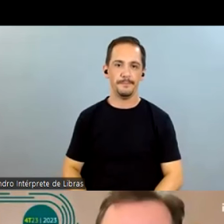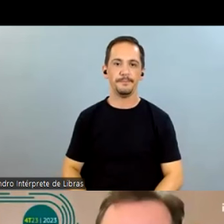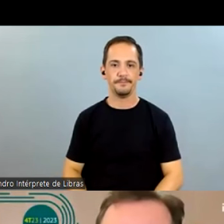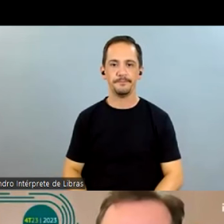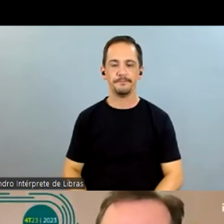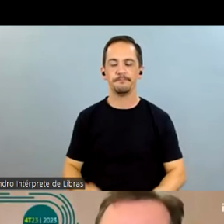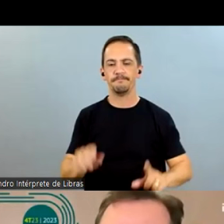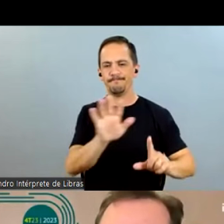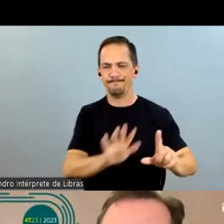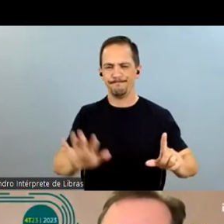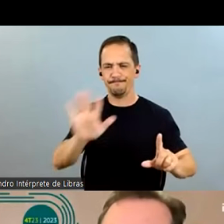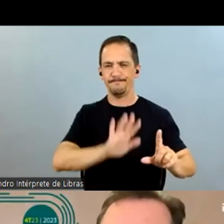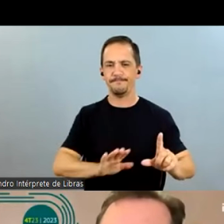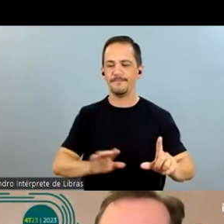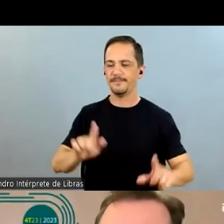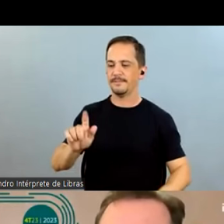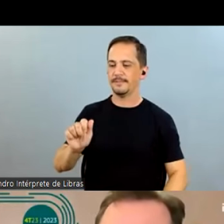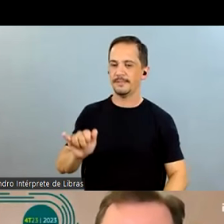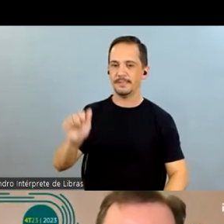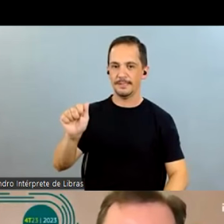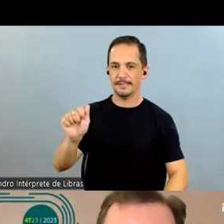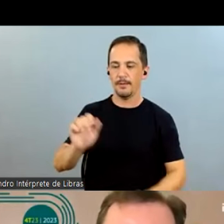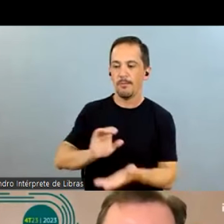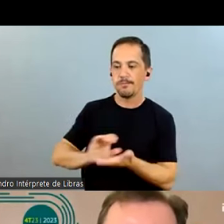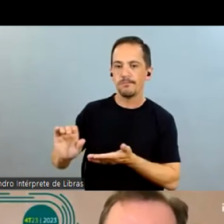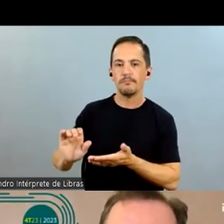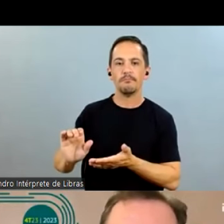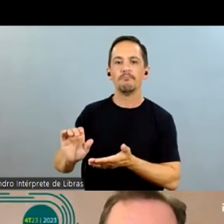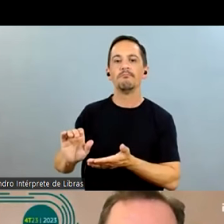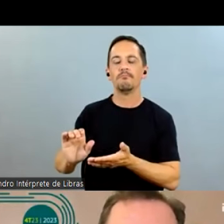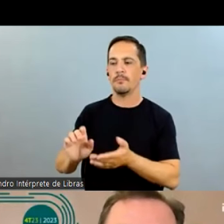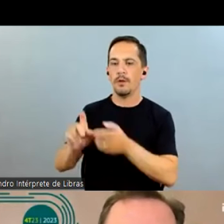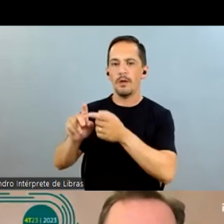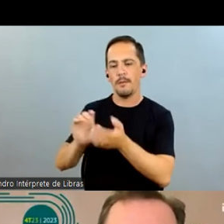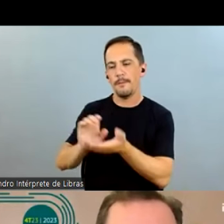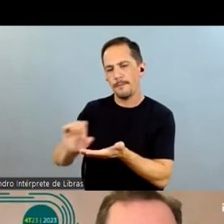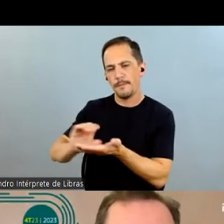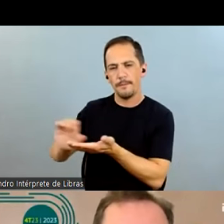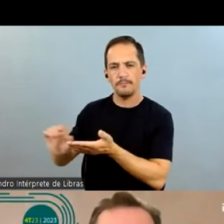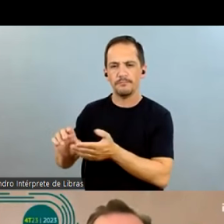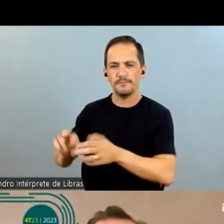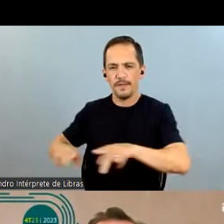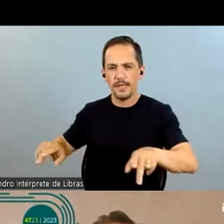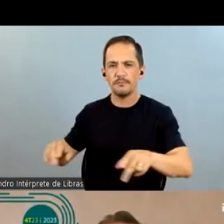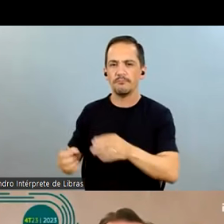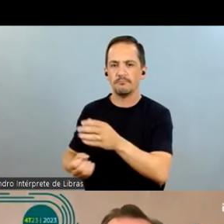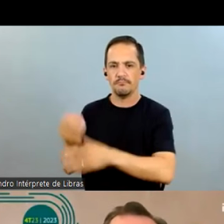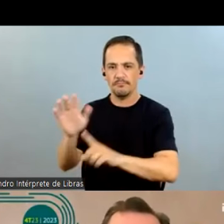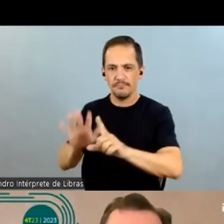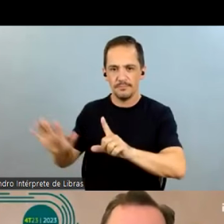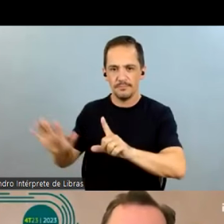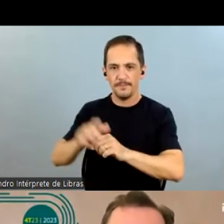investimentos da plataforma Gai então nós praticamente concluímos todos os investimentos nós estamos ainda aguardando o licenciamento das duas